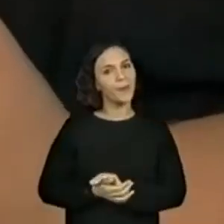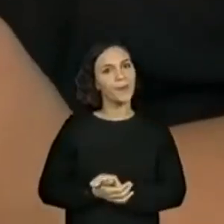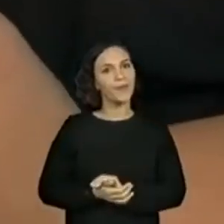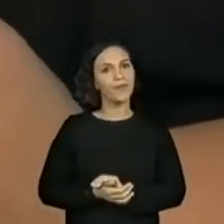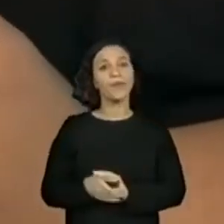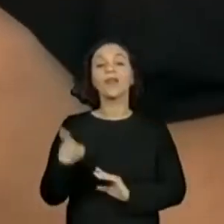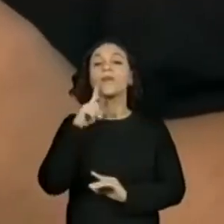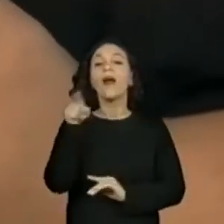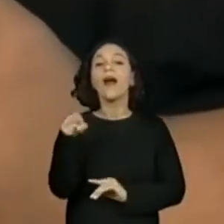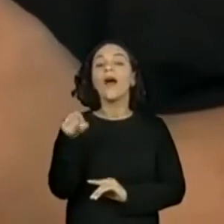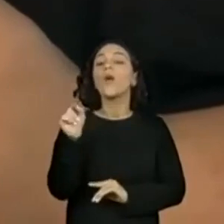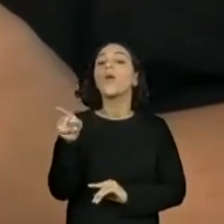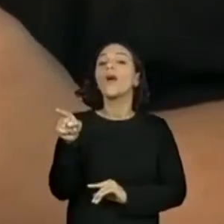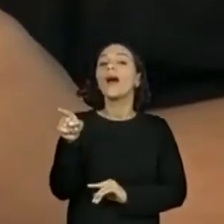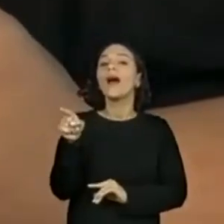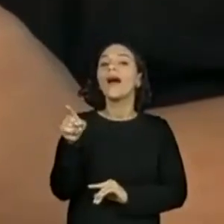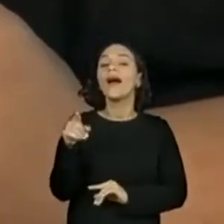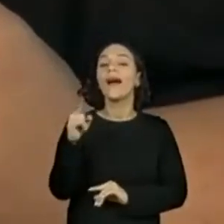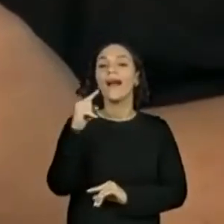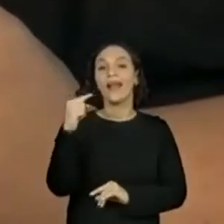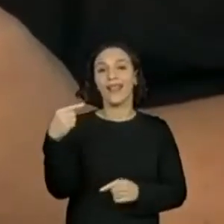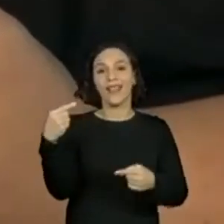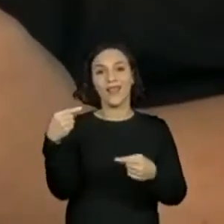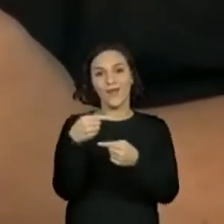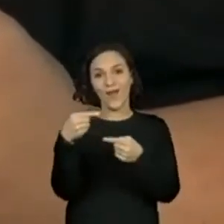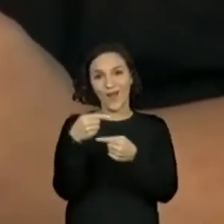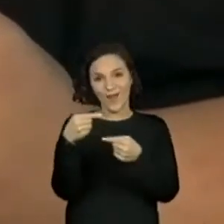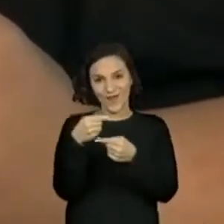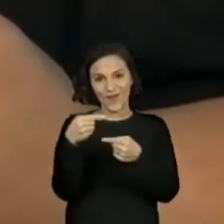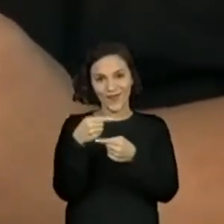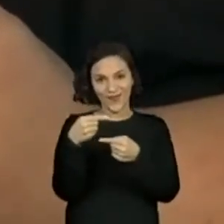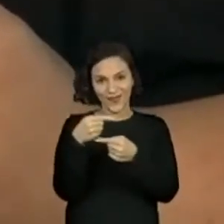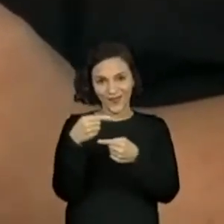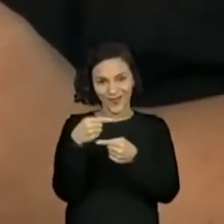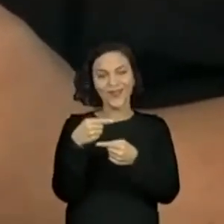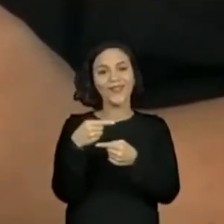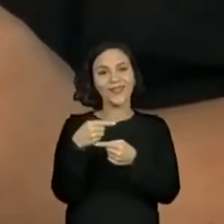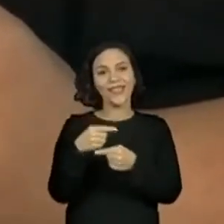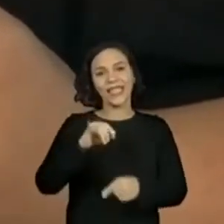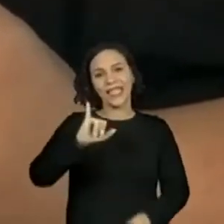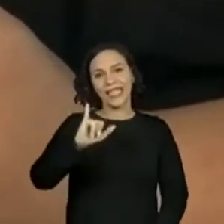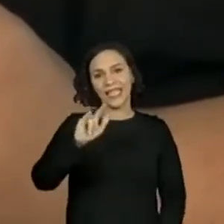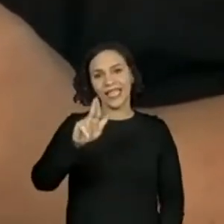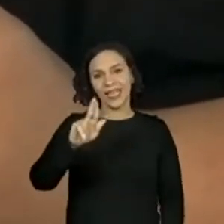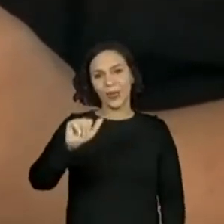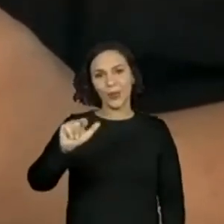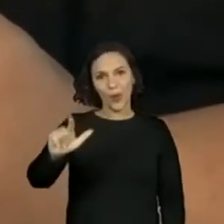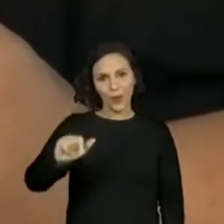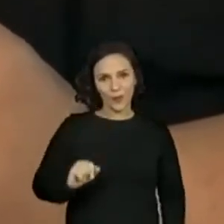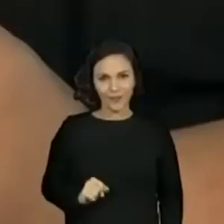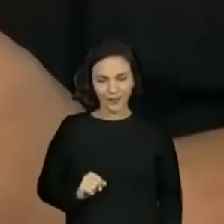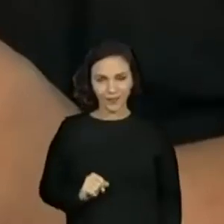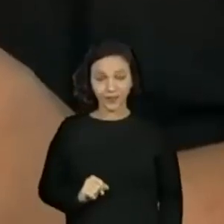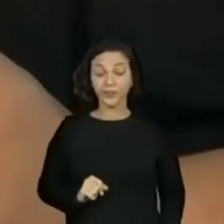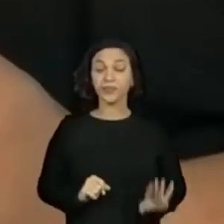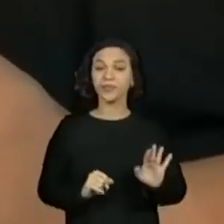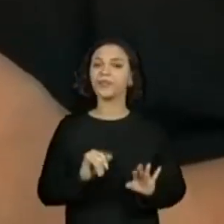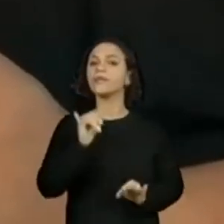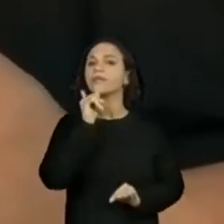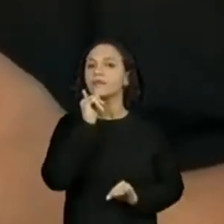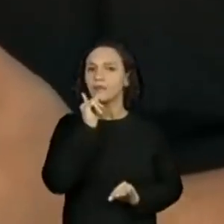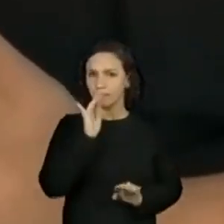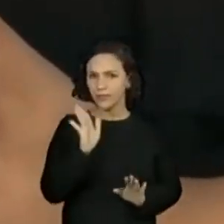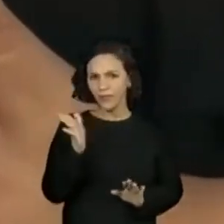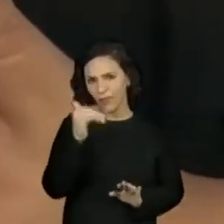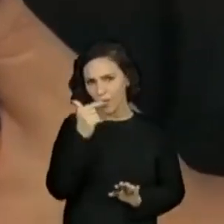sinalzinho, aquele símbolo matemático que nós já utilizamos aqui muito nas aulas, que é o sinal de igual. Por exemplo, Pro, vamos dar um exemplo